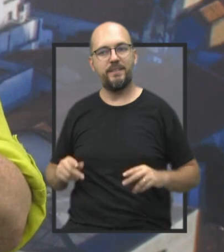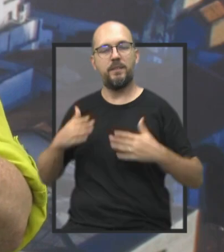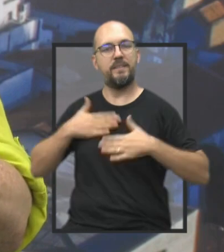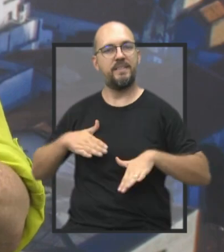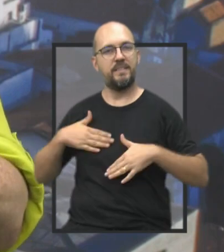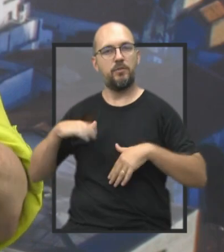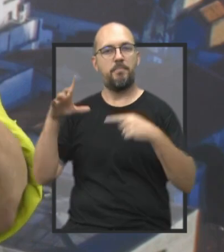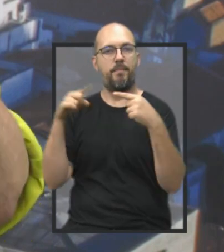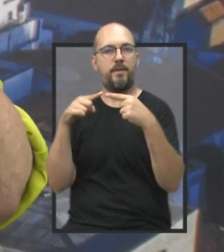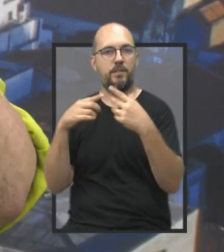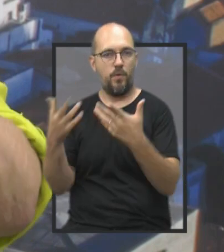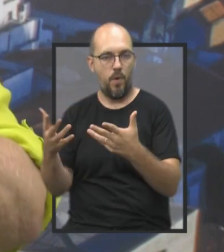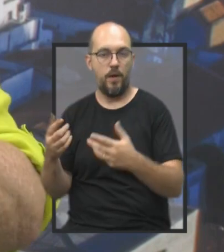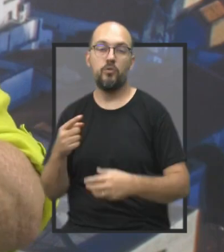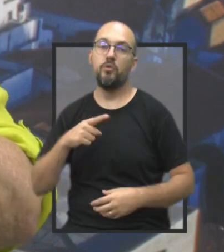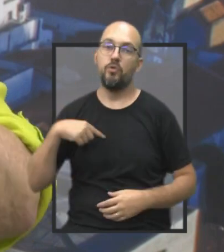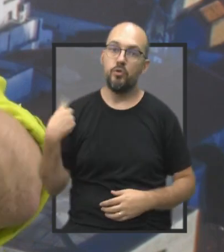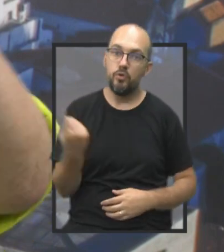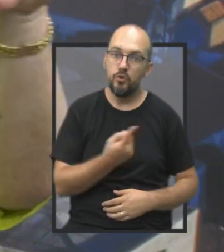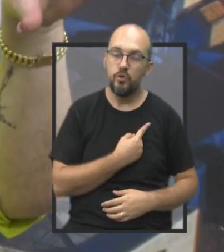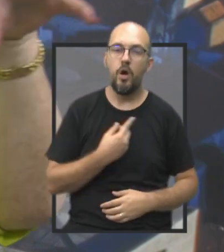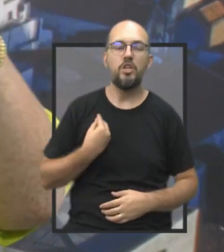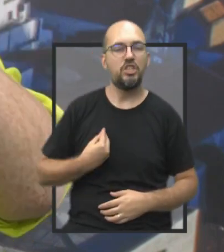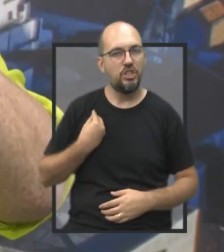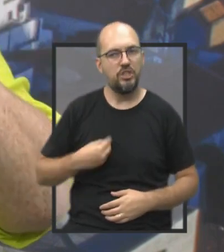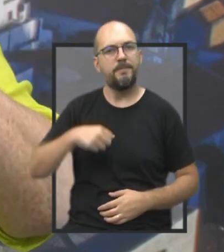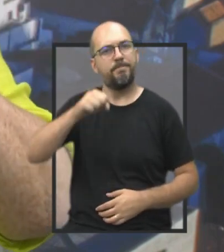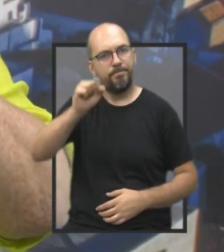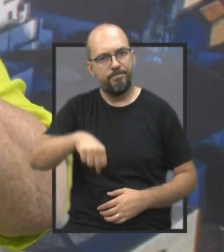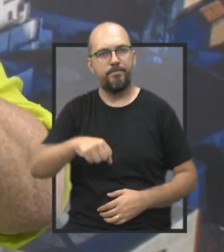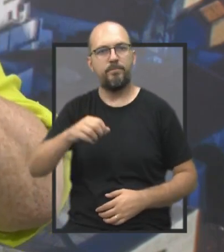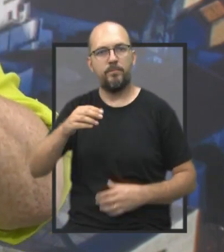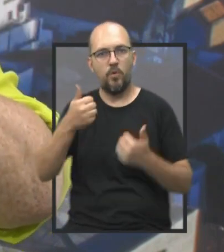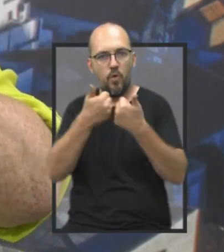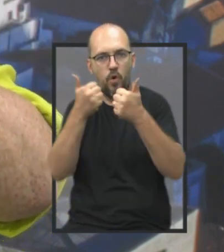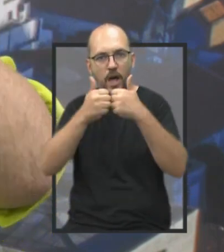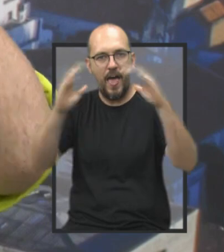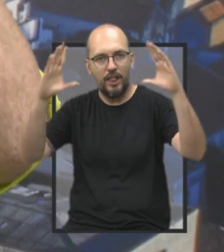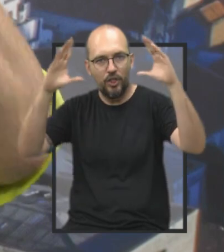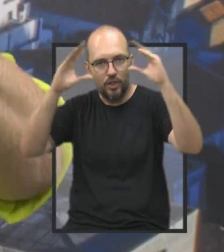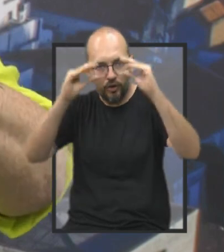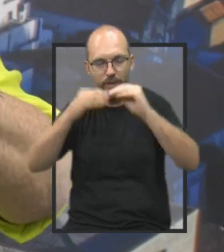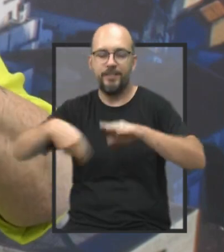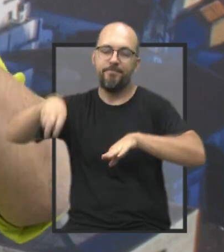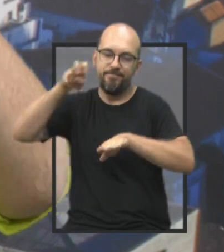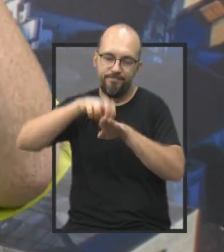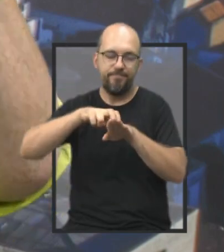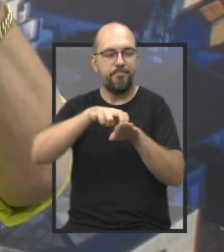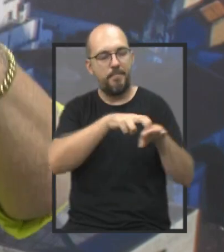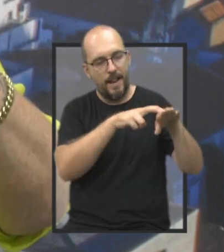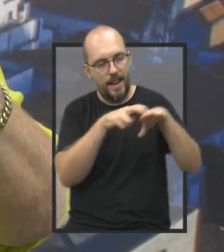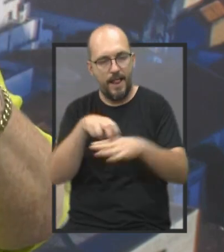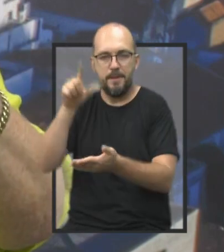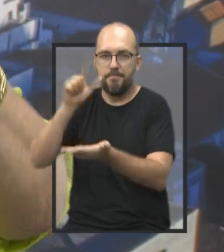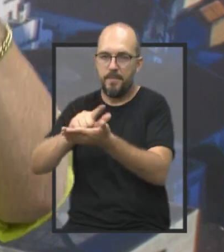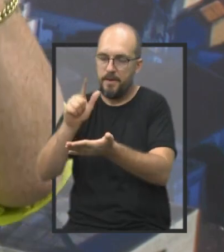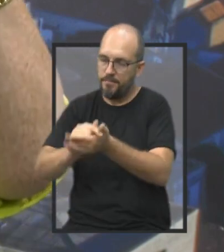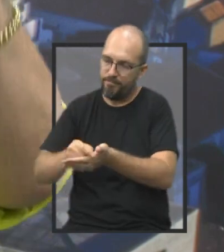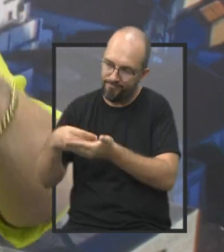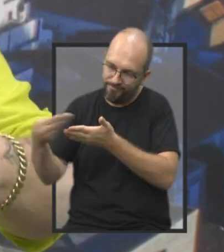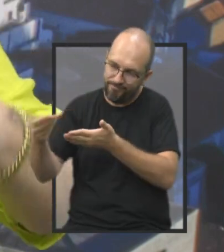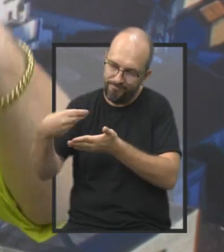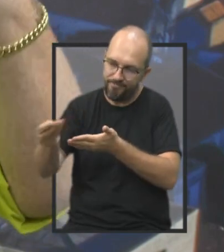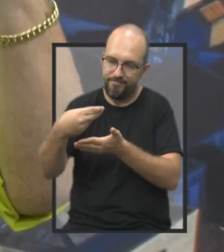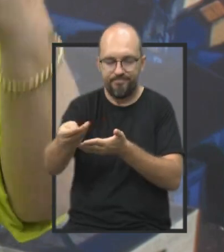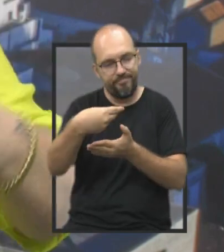mais adequado. Então nós estamos sim dando umas voltas de ônibus à noite, entregando panfleto, conversando com